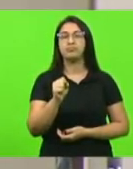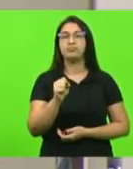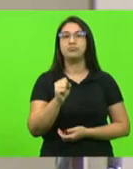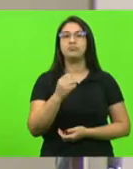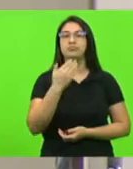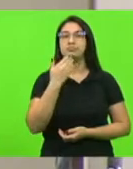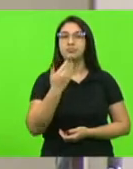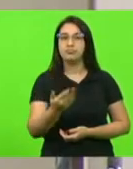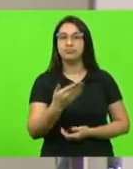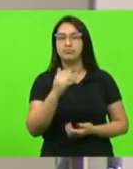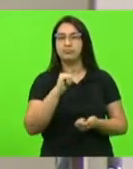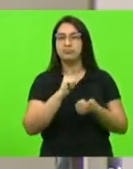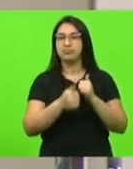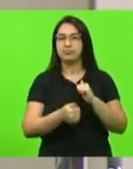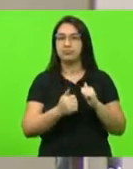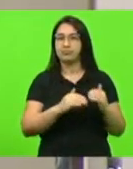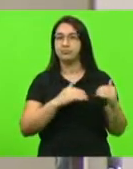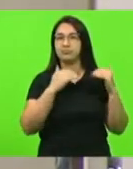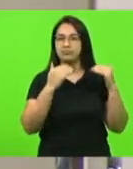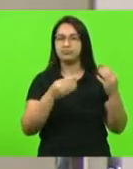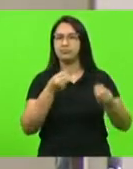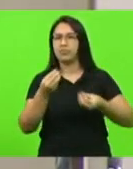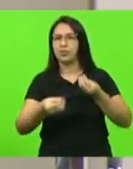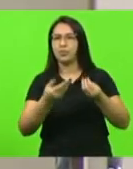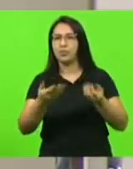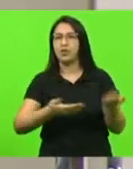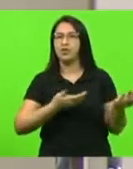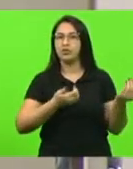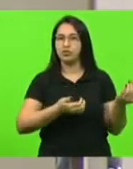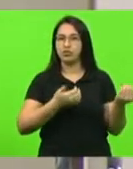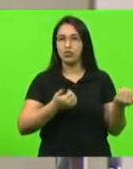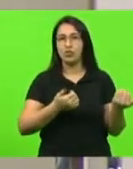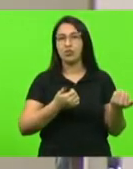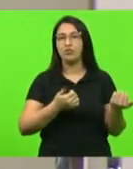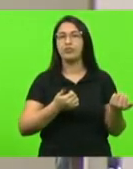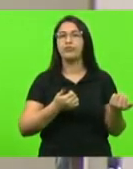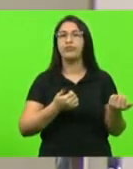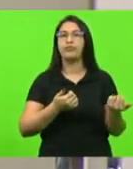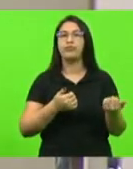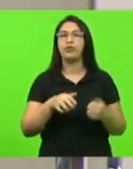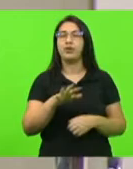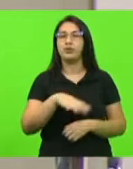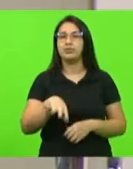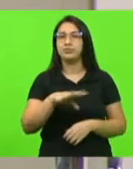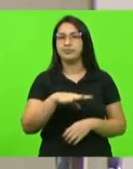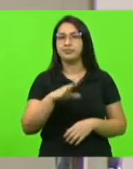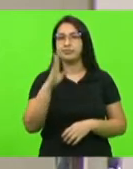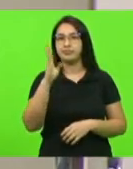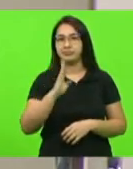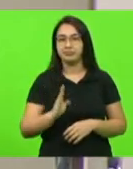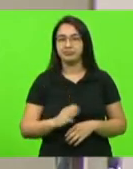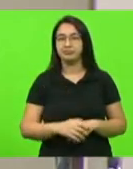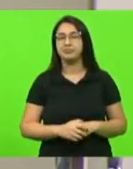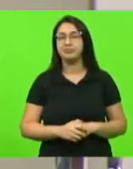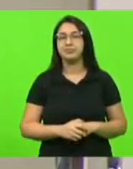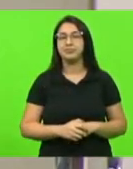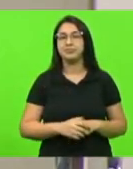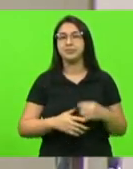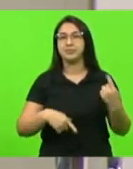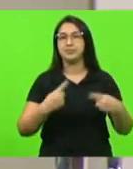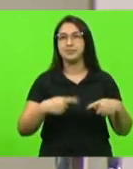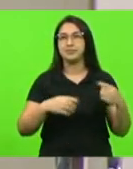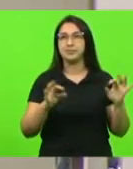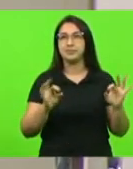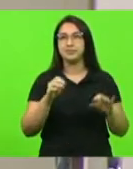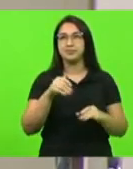informações acerca da situação dos atletas juvenis em relação aos eventos nacionais em discussão não havendo quem queira discutir em votação